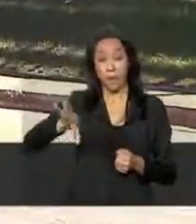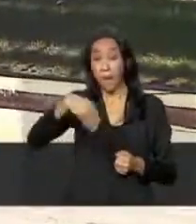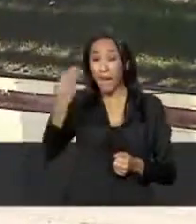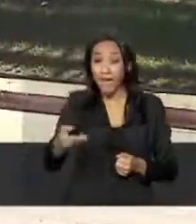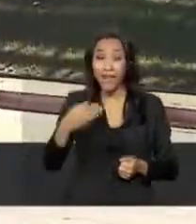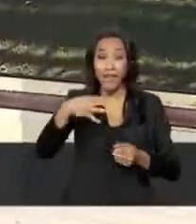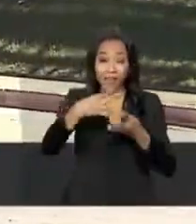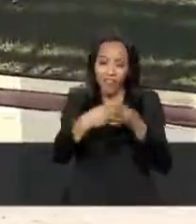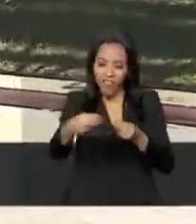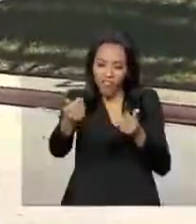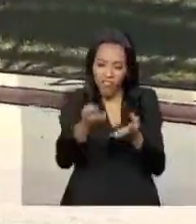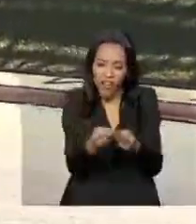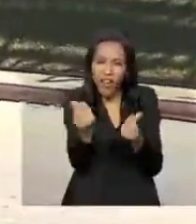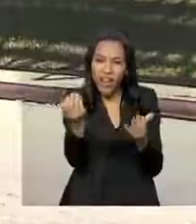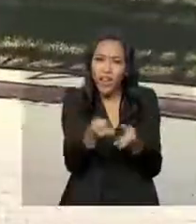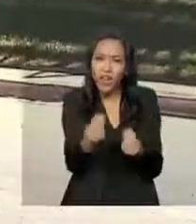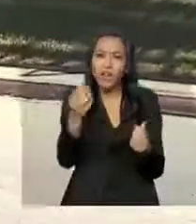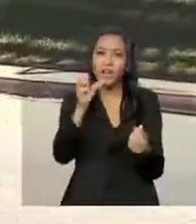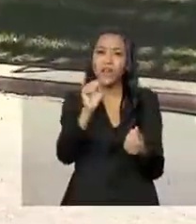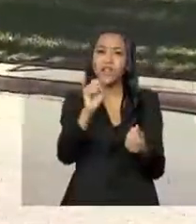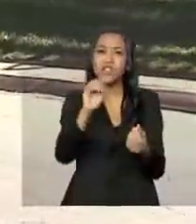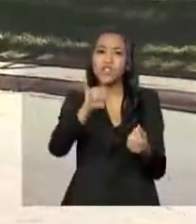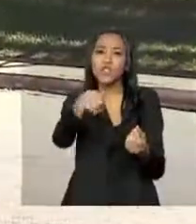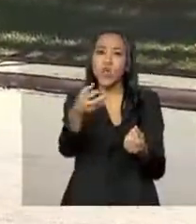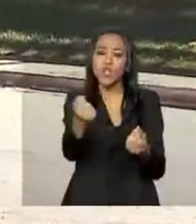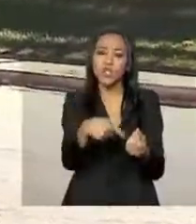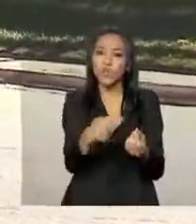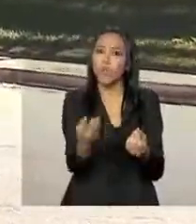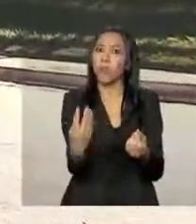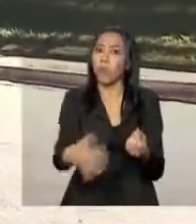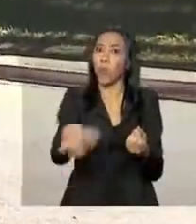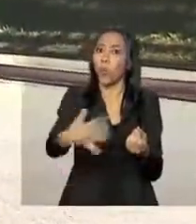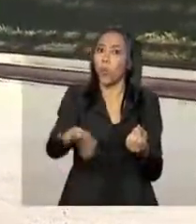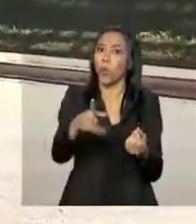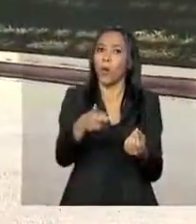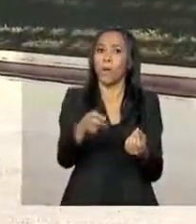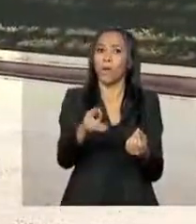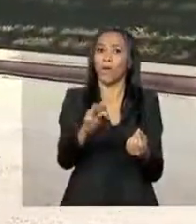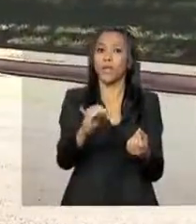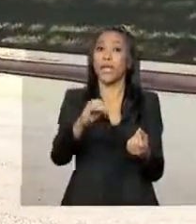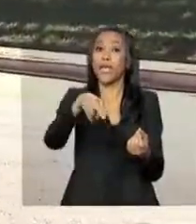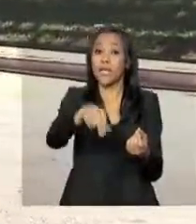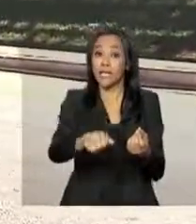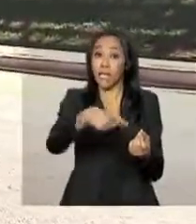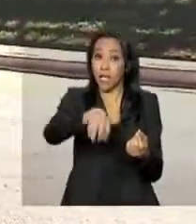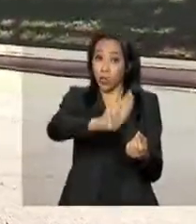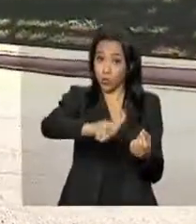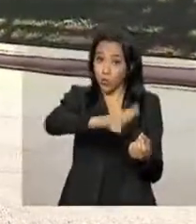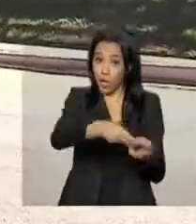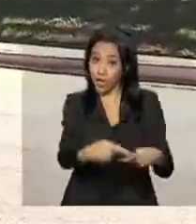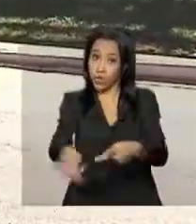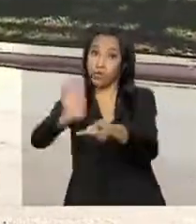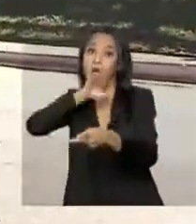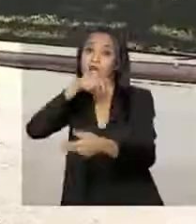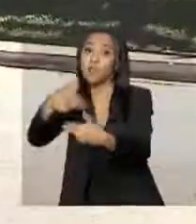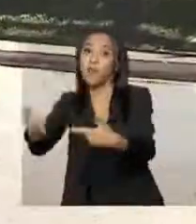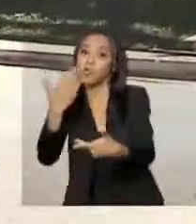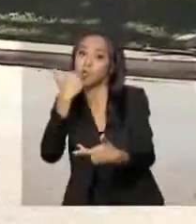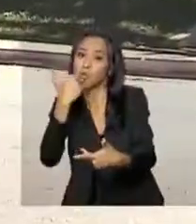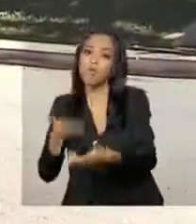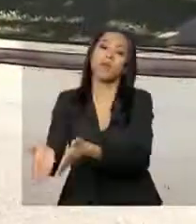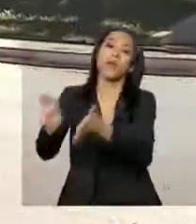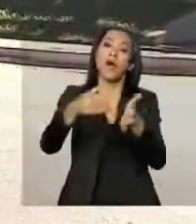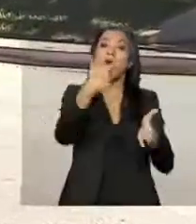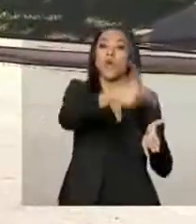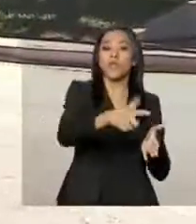farelo de soja, um produto rico em proteína e, portanto, destinado à indústria de ração animal. A outra parte, cerca de